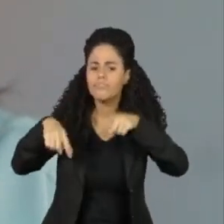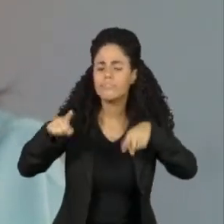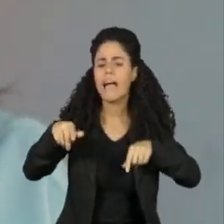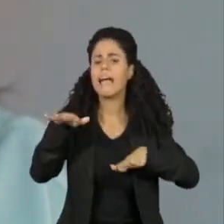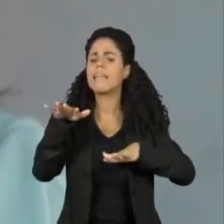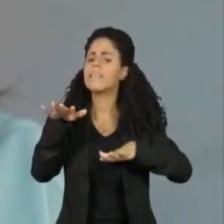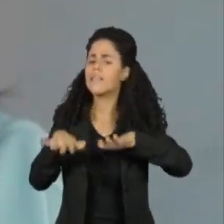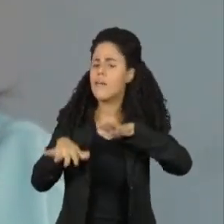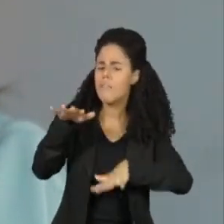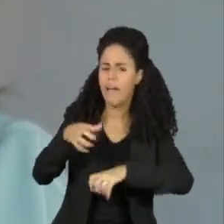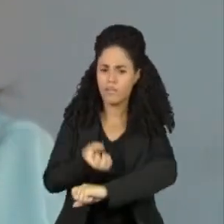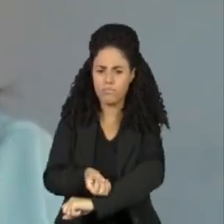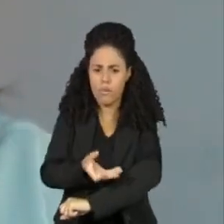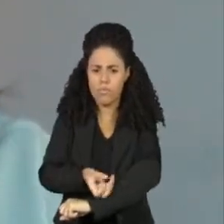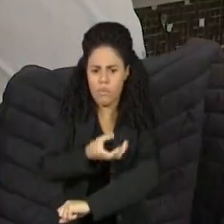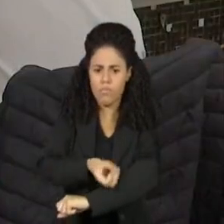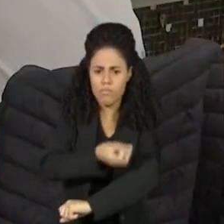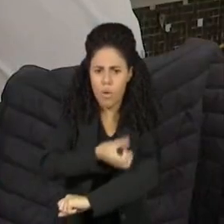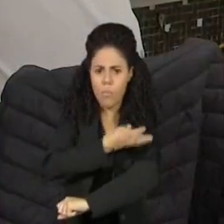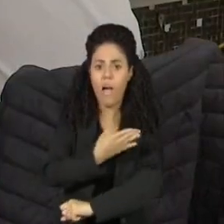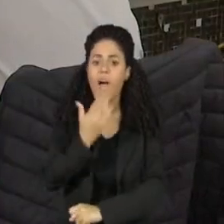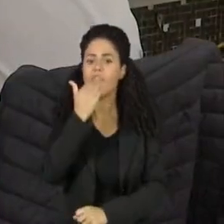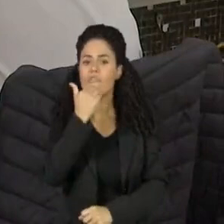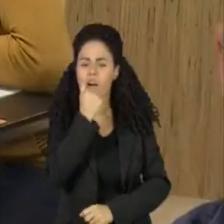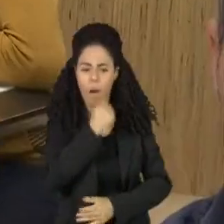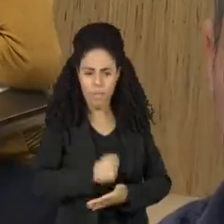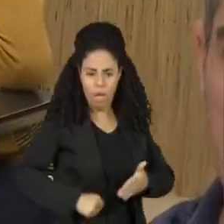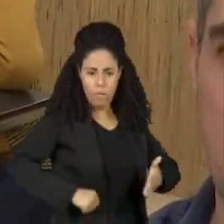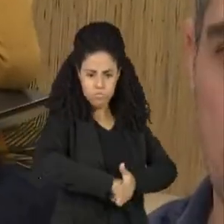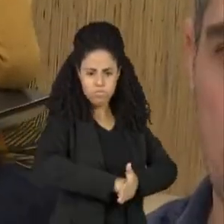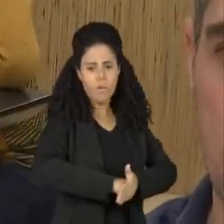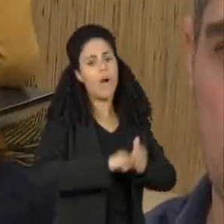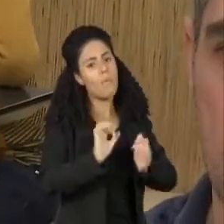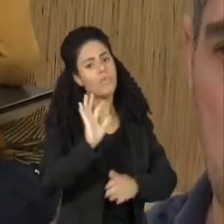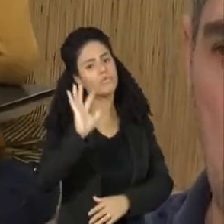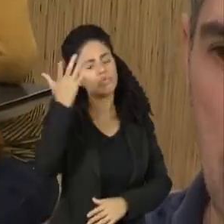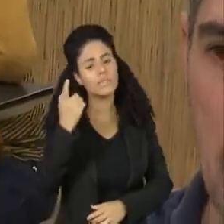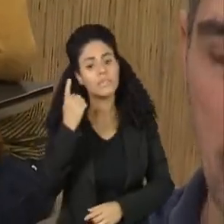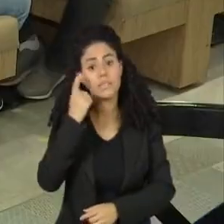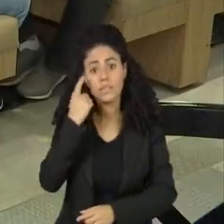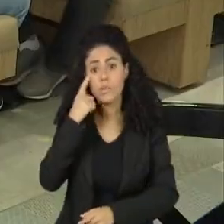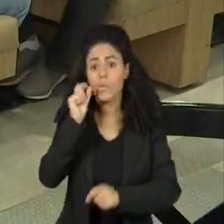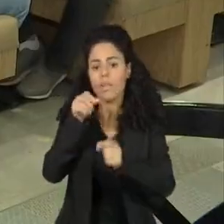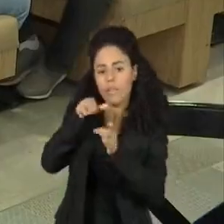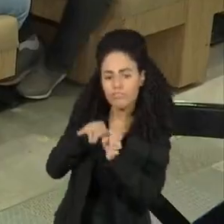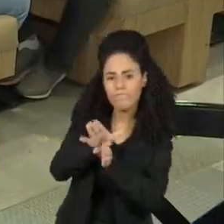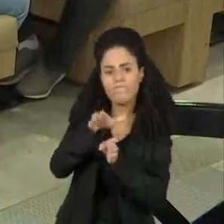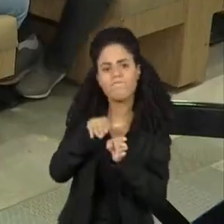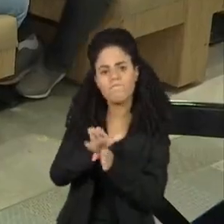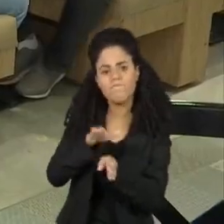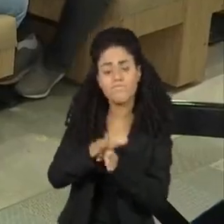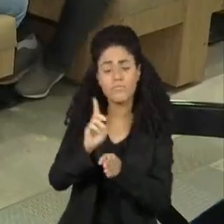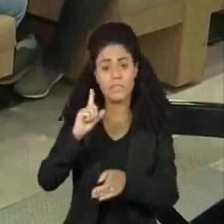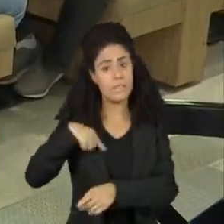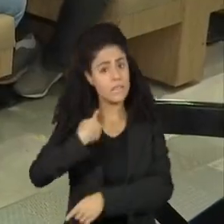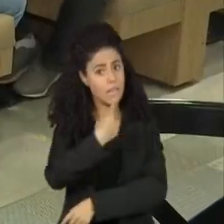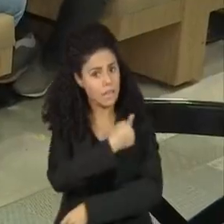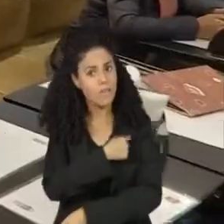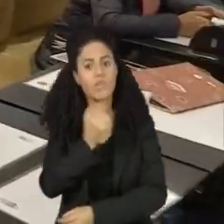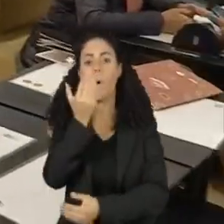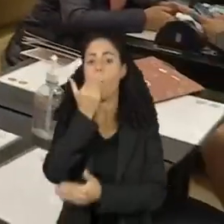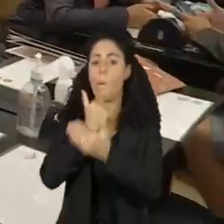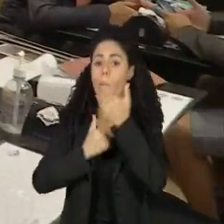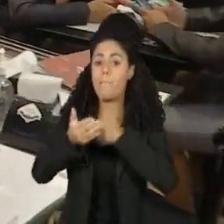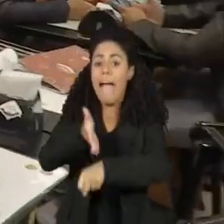hormônios que regulam fome e saciedade. Então, isso favorece a recomendação para que a gente faça a